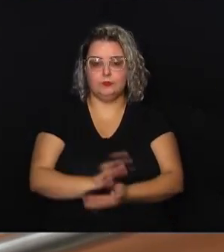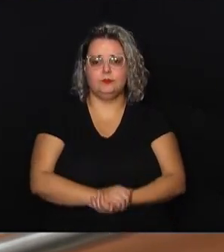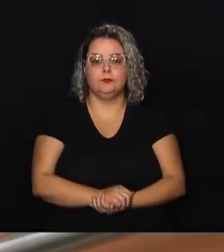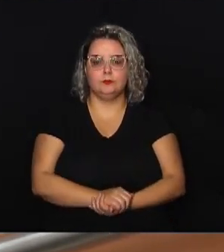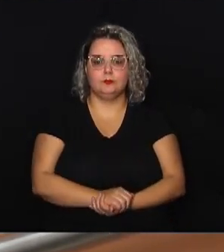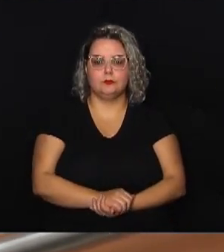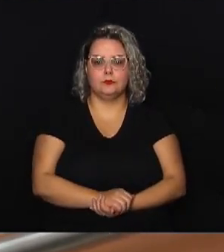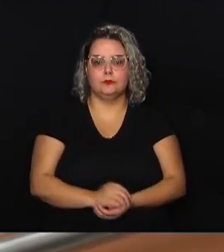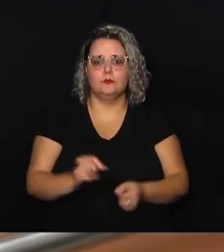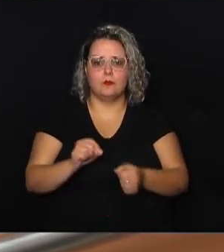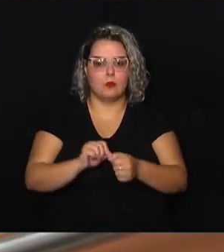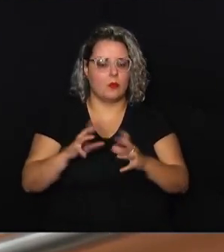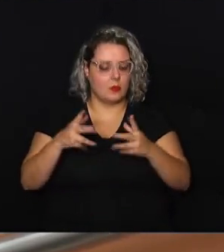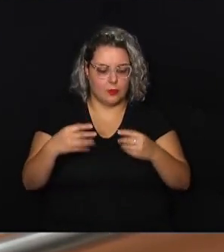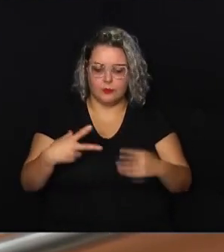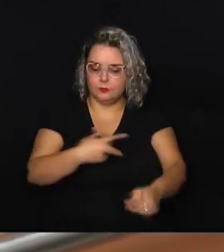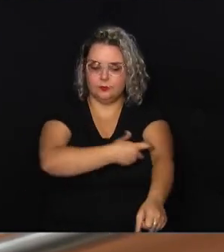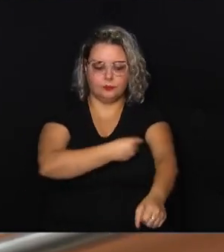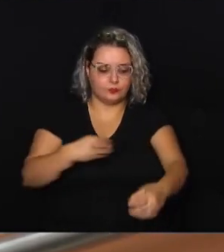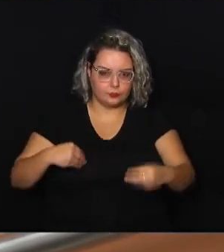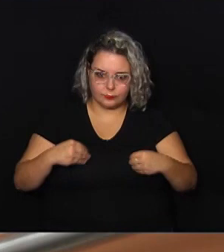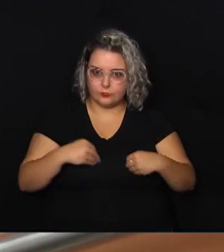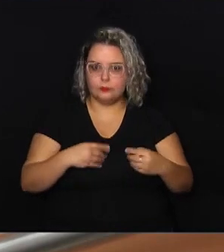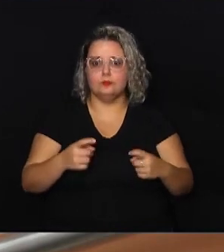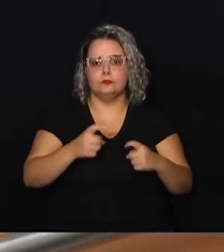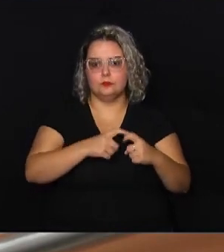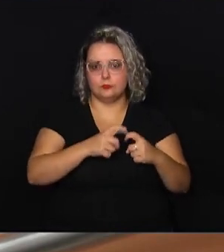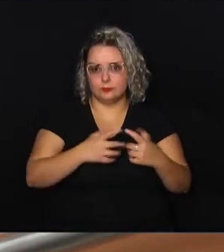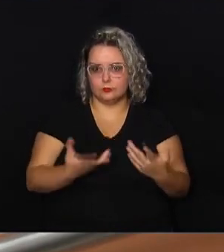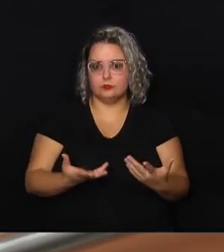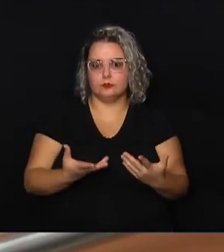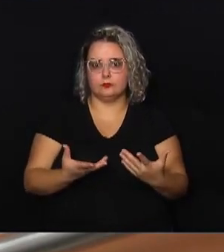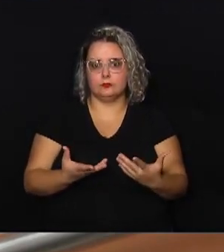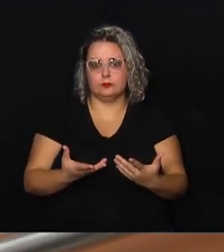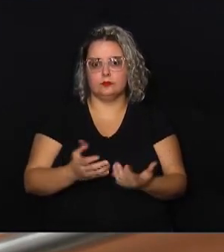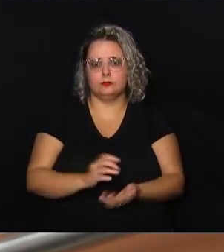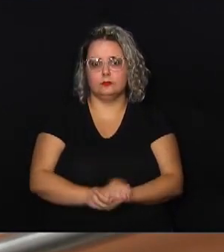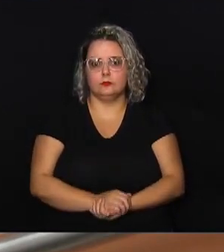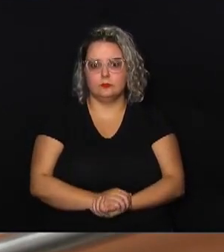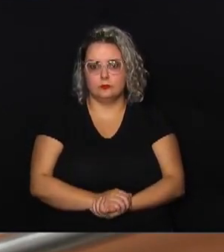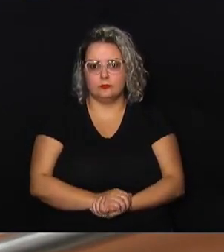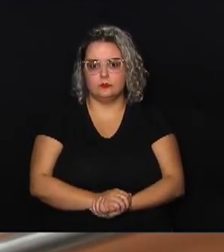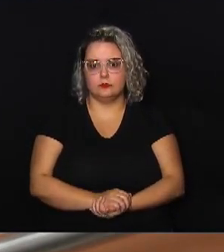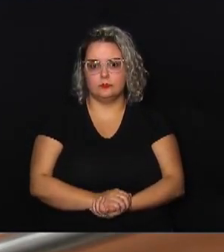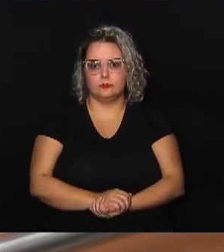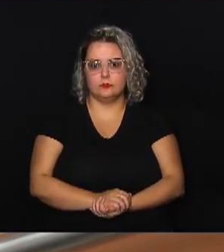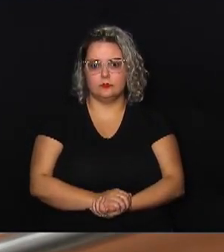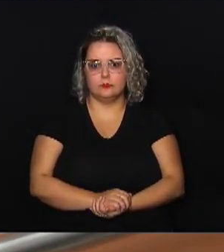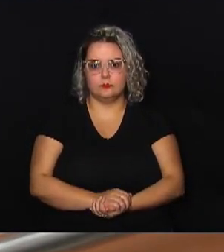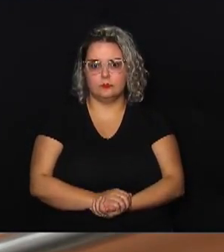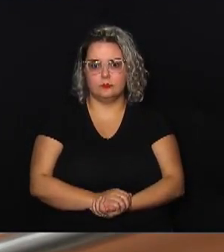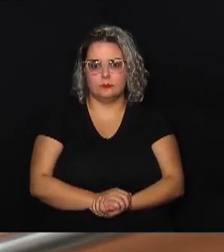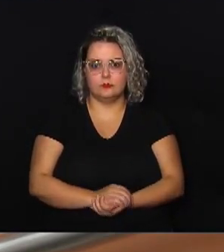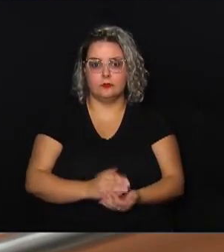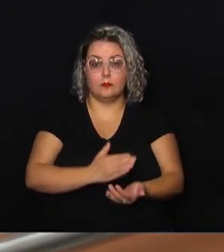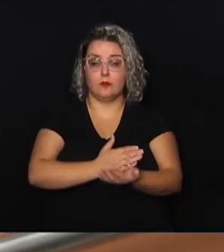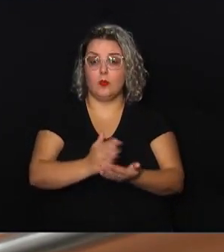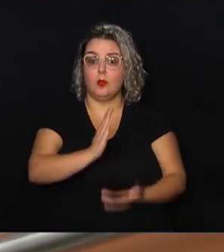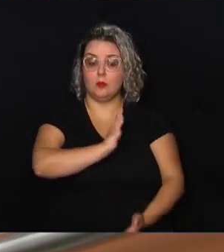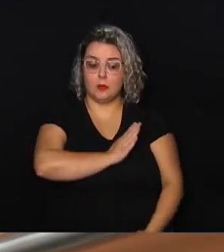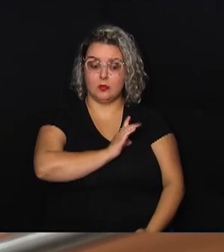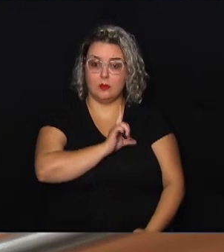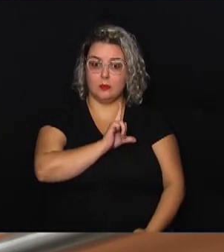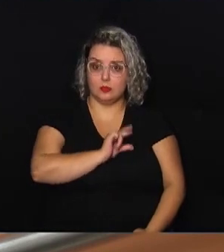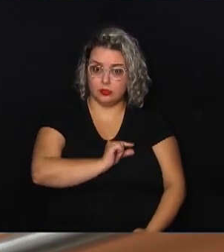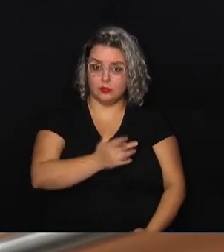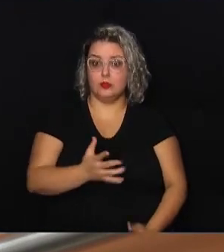Foi feito todos os exames, prontamente, o médico deu a princípio como princípio de infarto, né? Foi